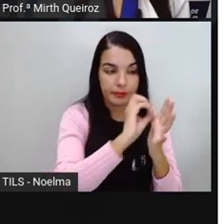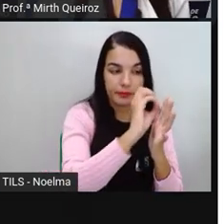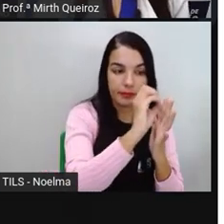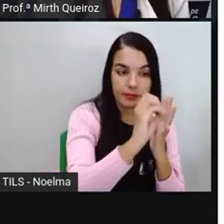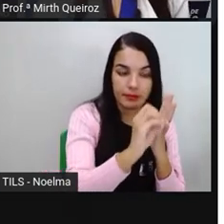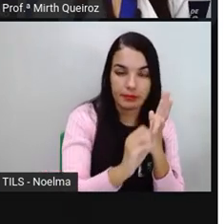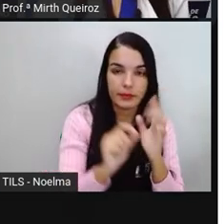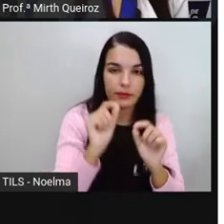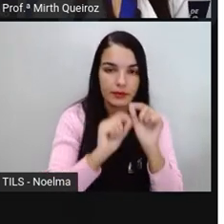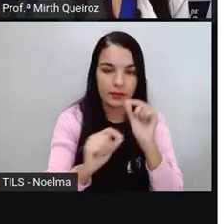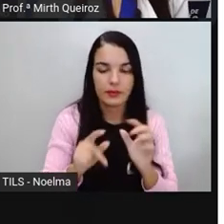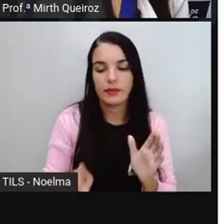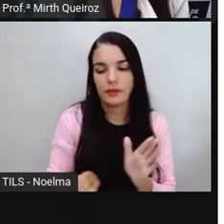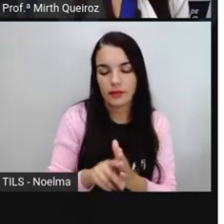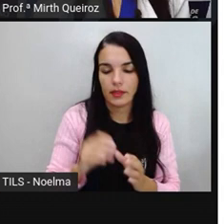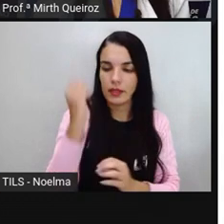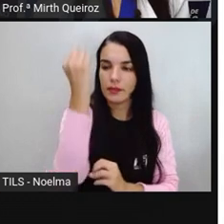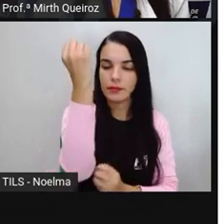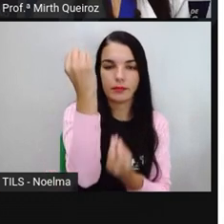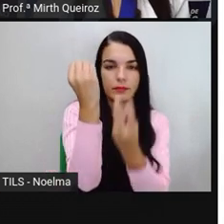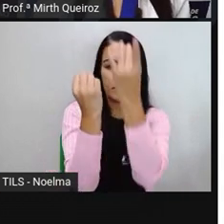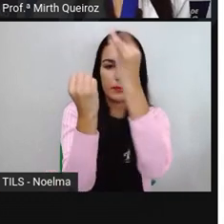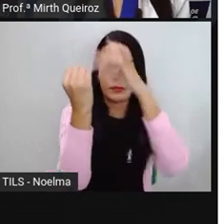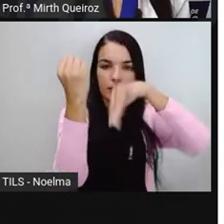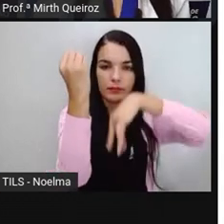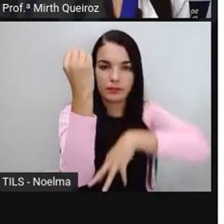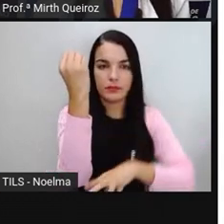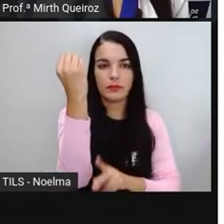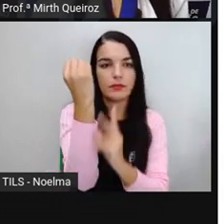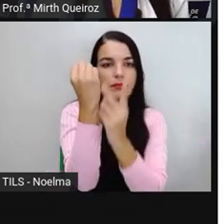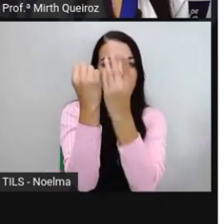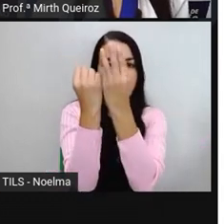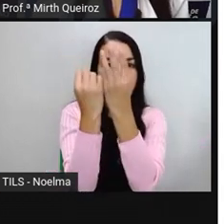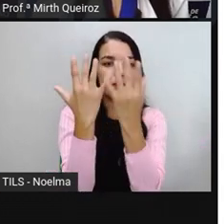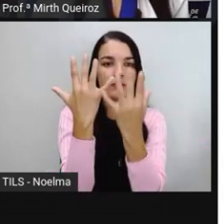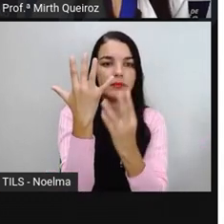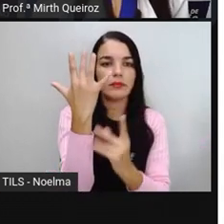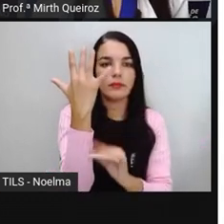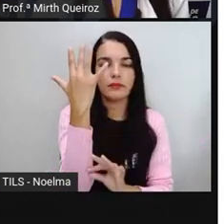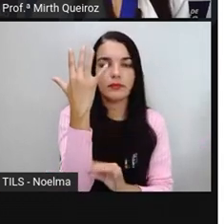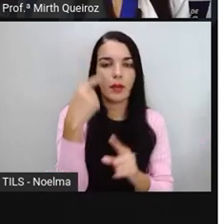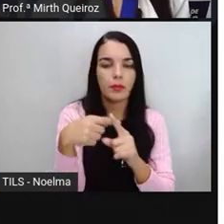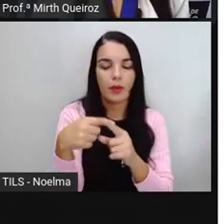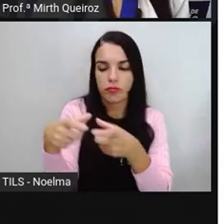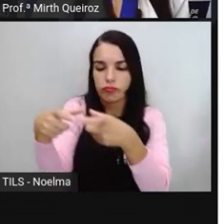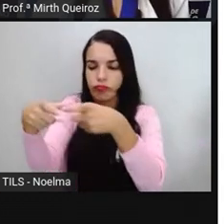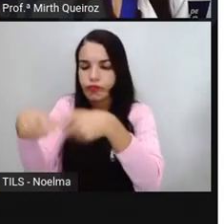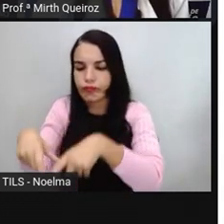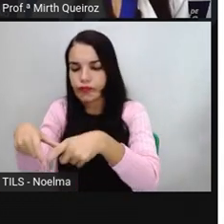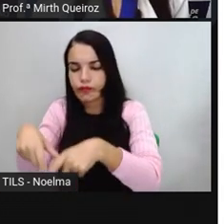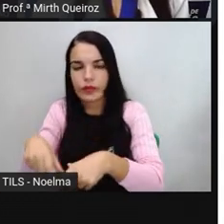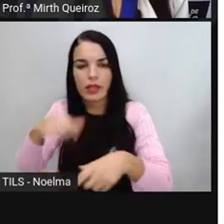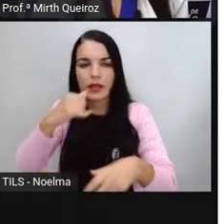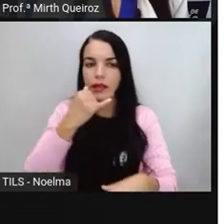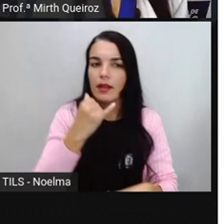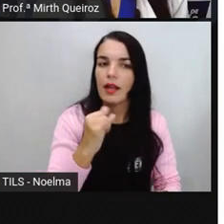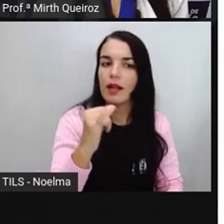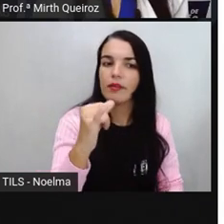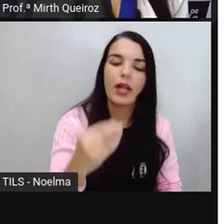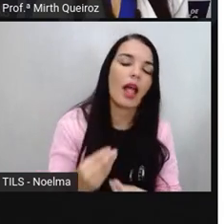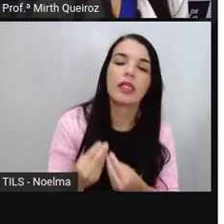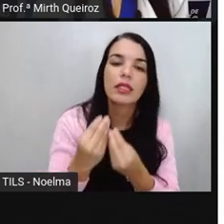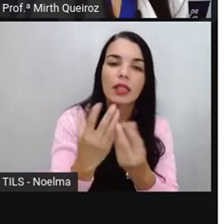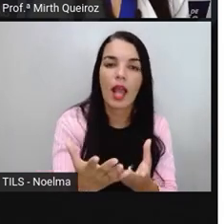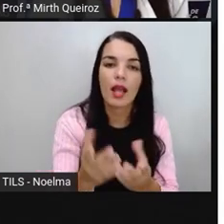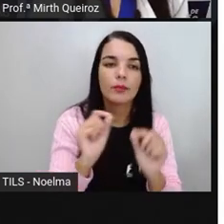a partir do processo de fotossíntese, onde quem é a fonte, né, da energia aí, quem é que dá energia